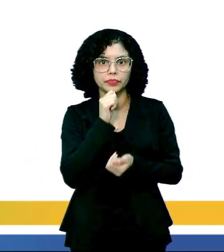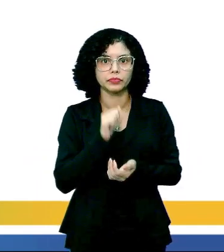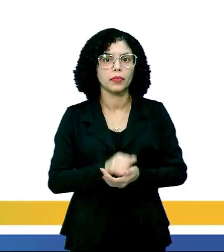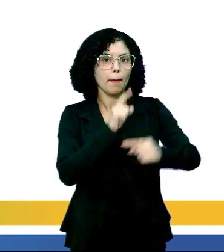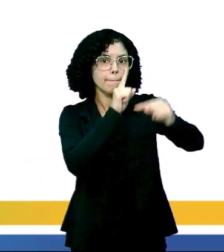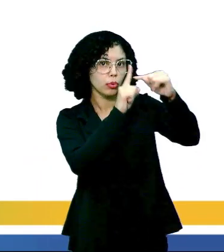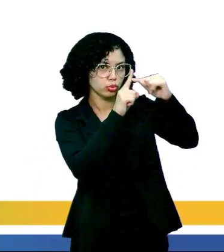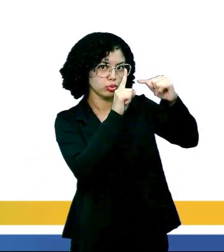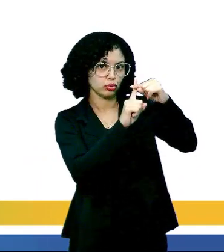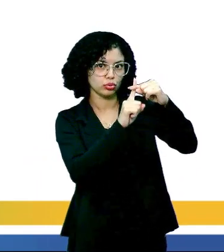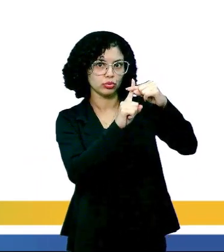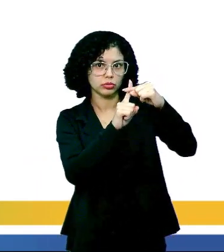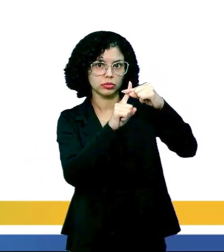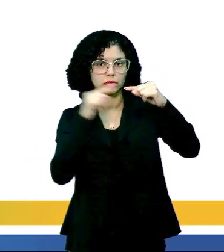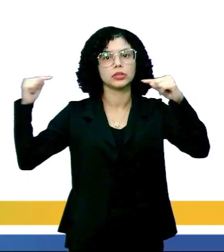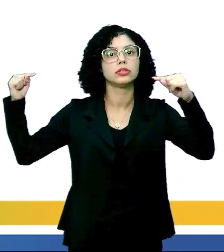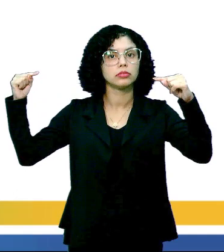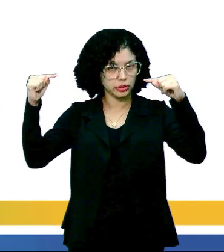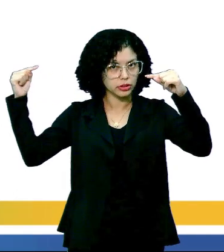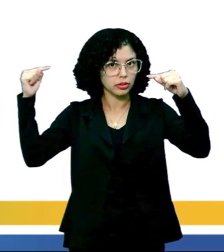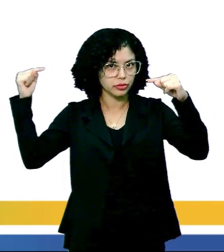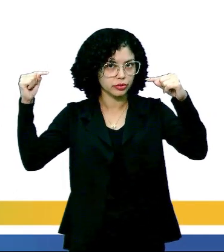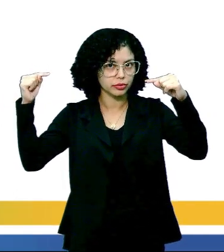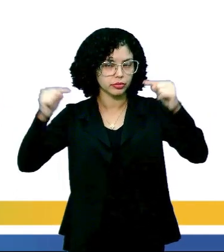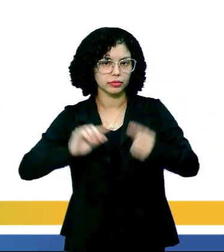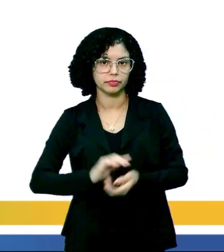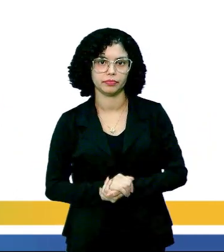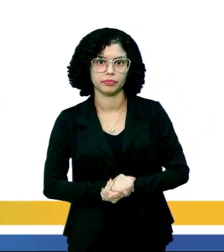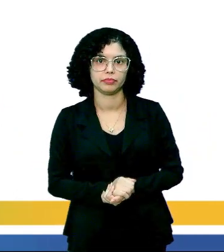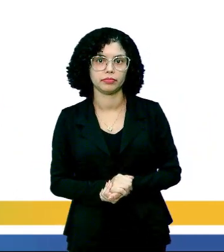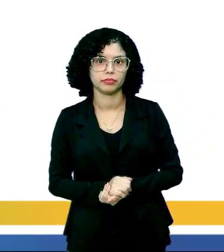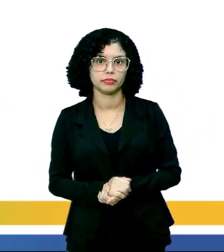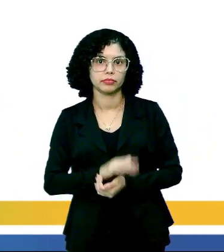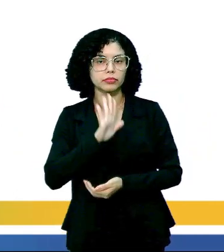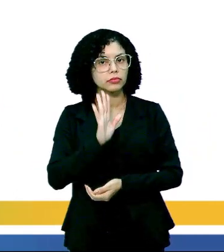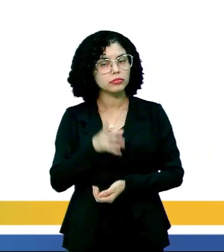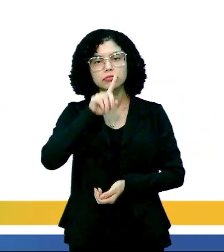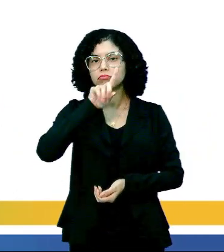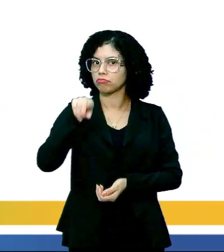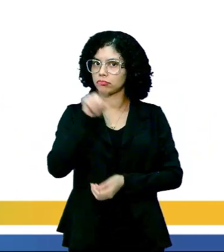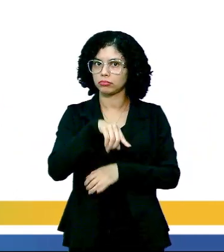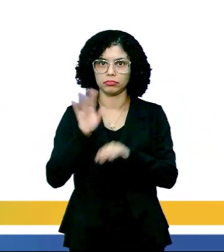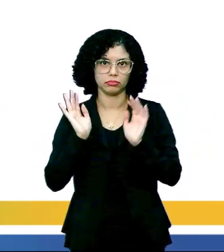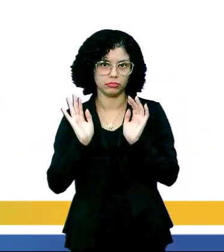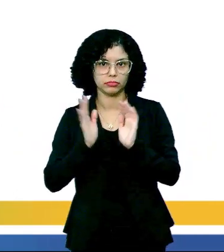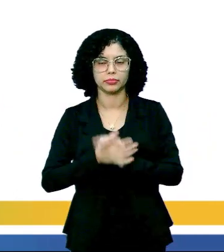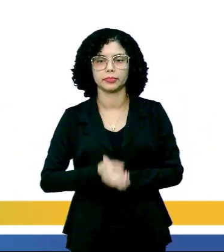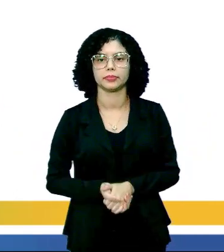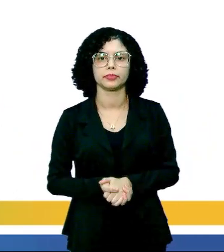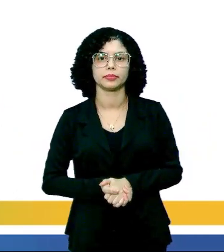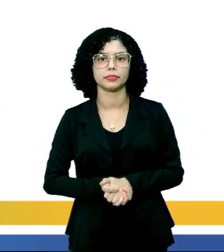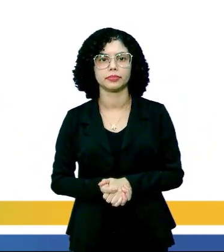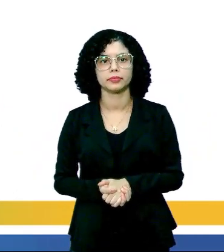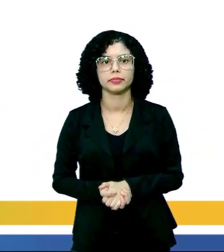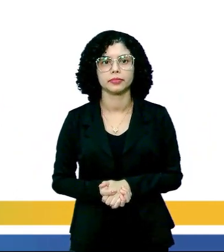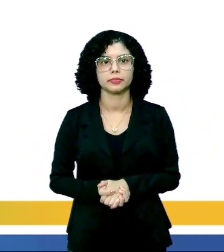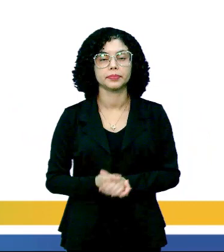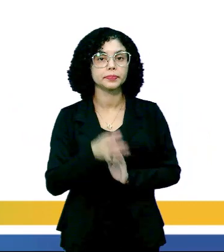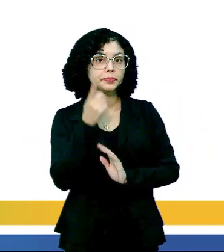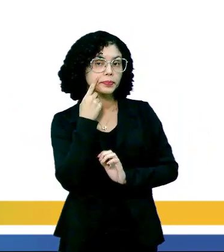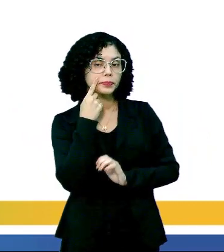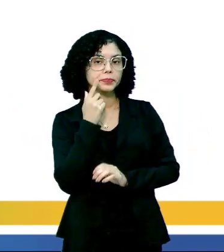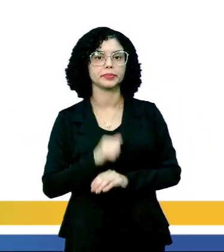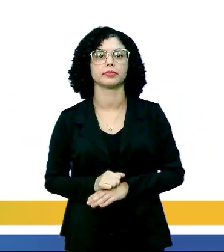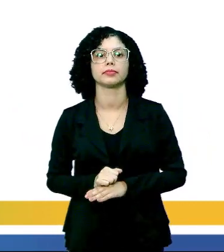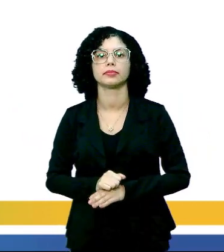é positiva e a partícula beta negativa. Já a partícula gama ela é neutra. Então vamos seguir. Olha só,